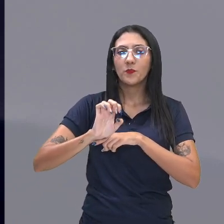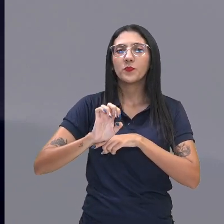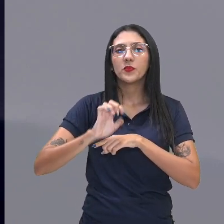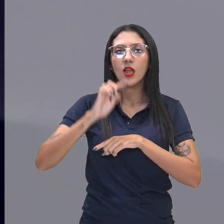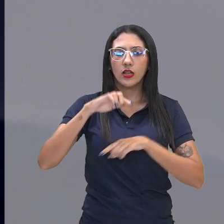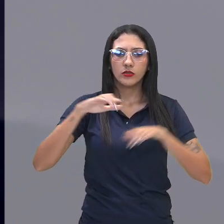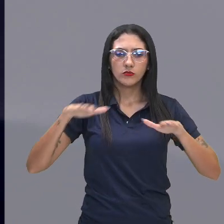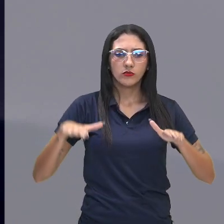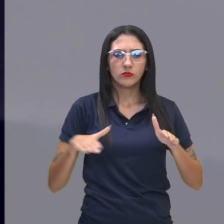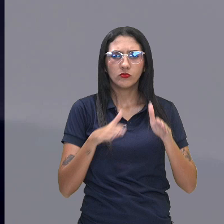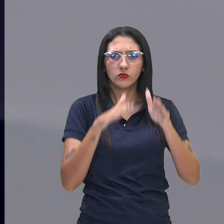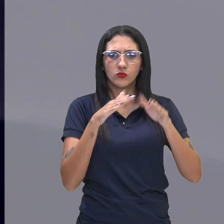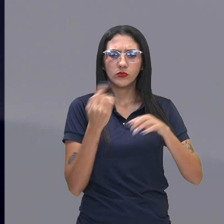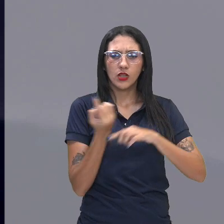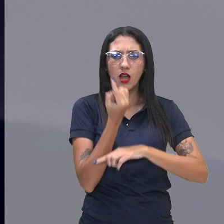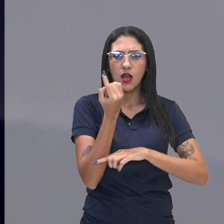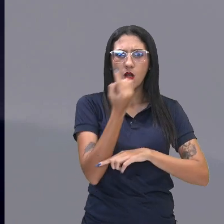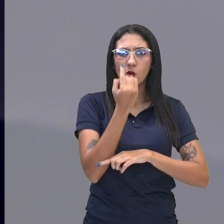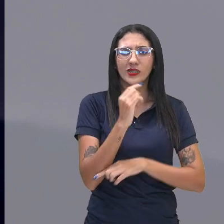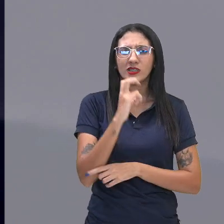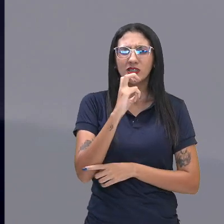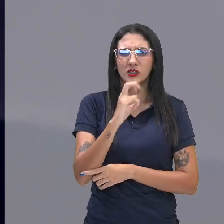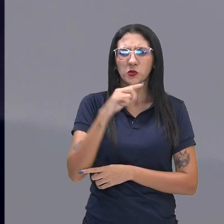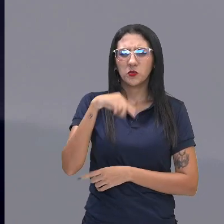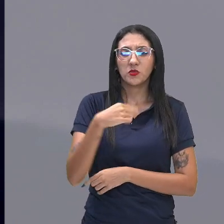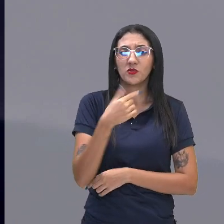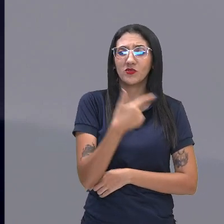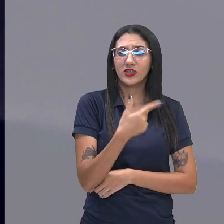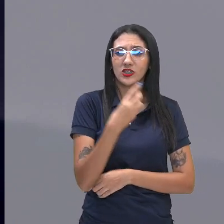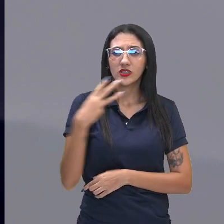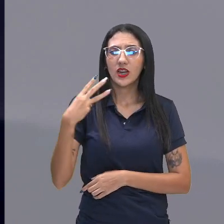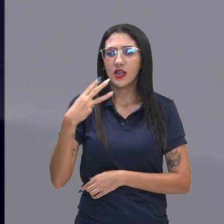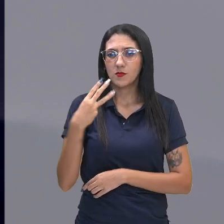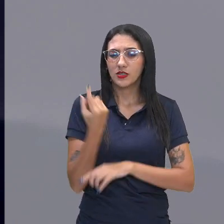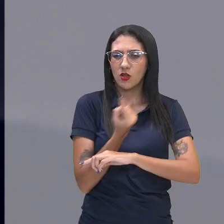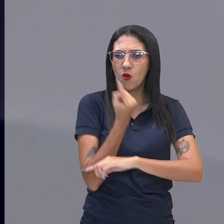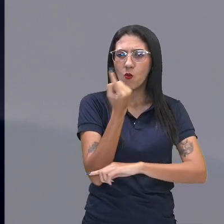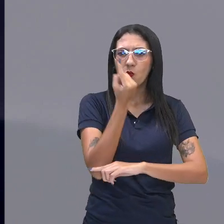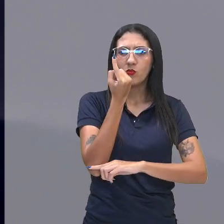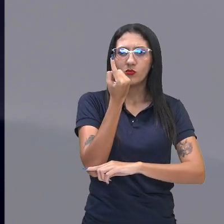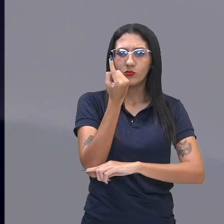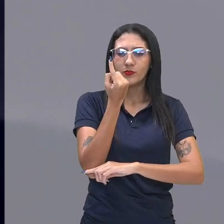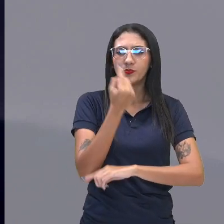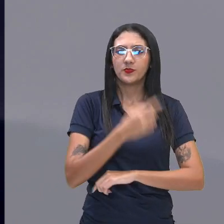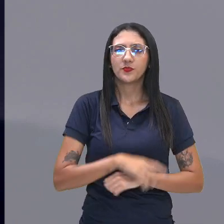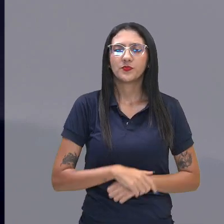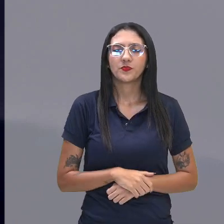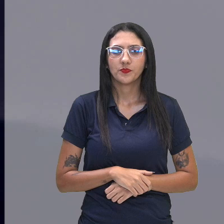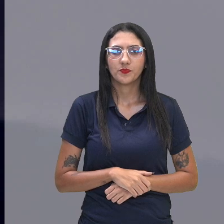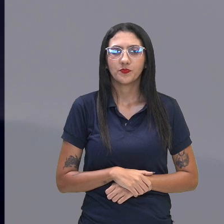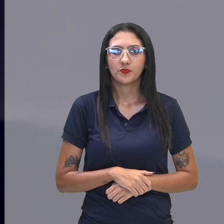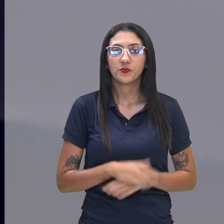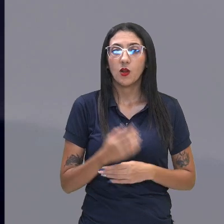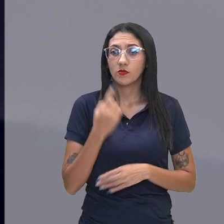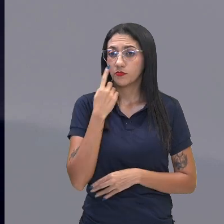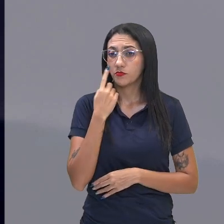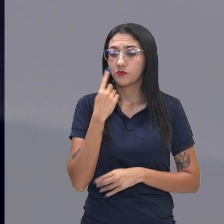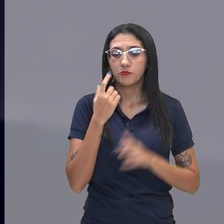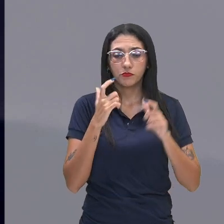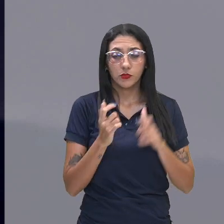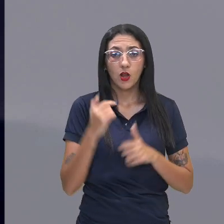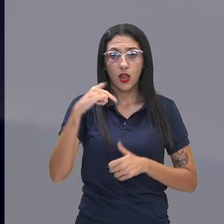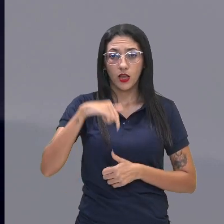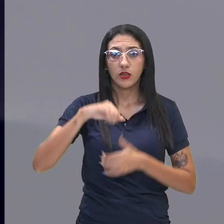encontra-se a 5.023 metros do nível do mar, né? Então a gente pôde observar que ele está localizado aí na América do